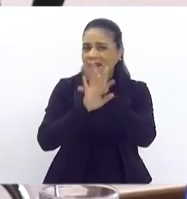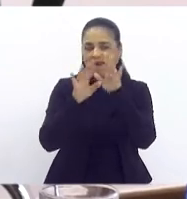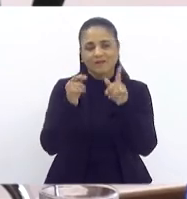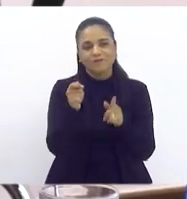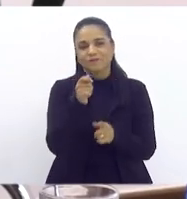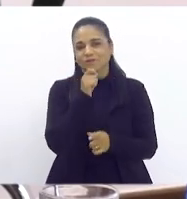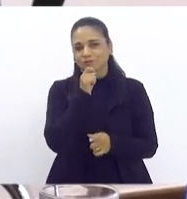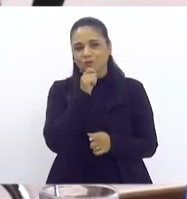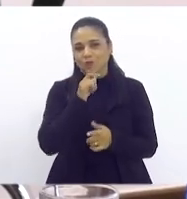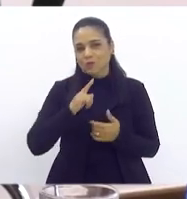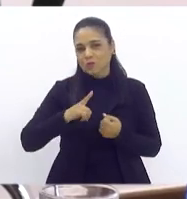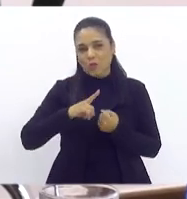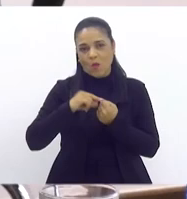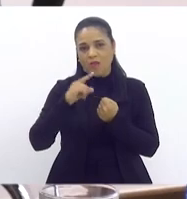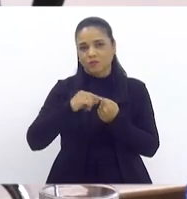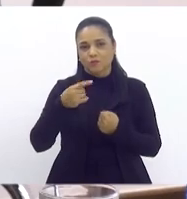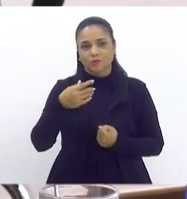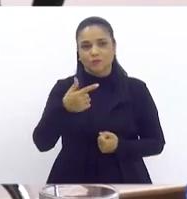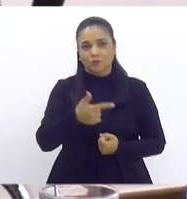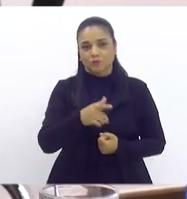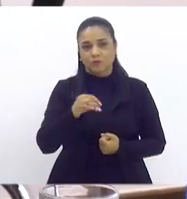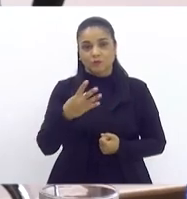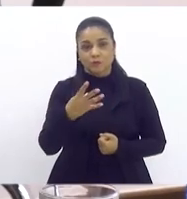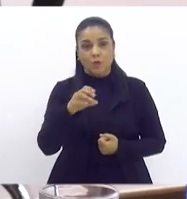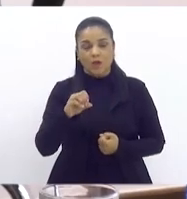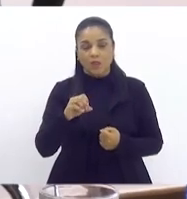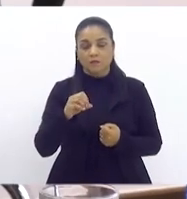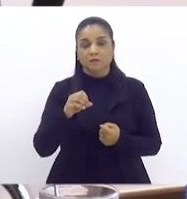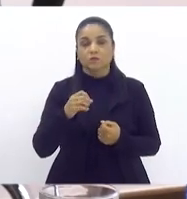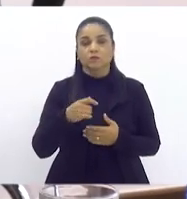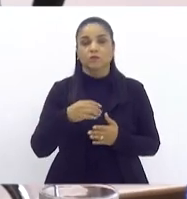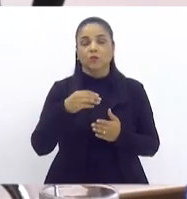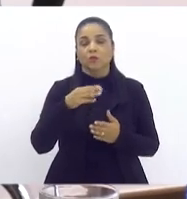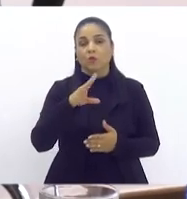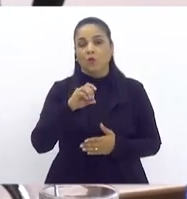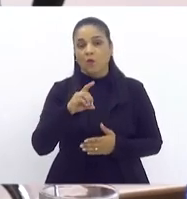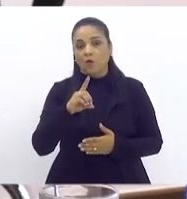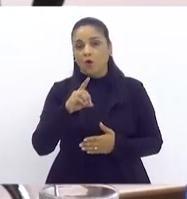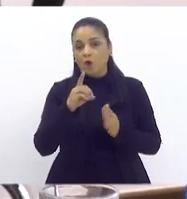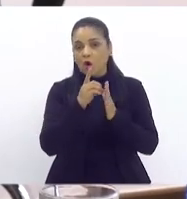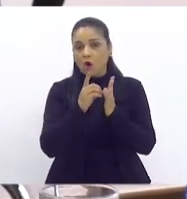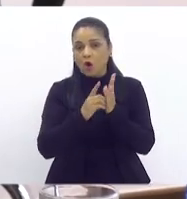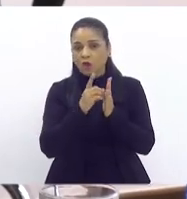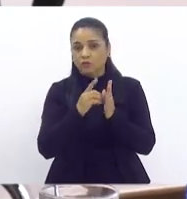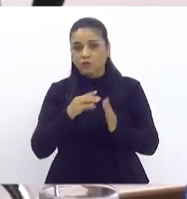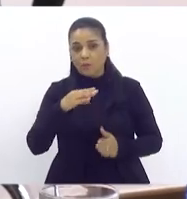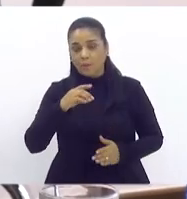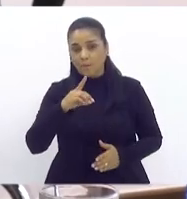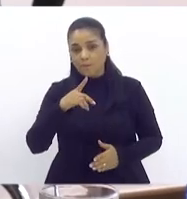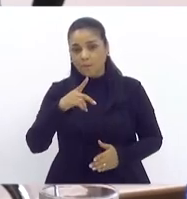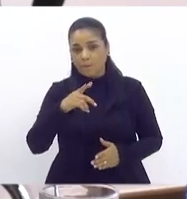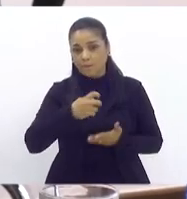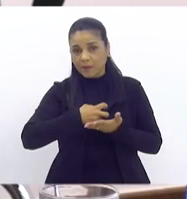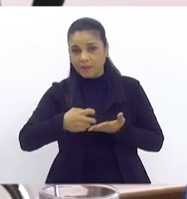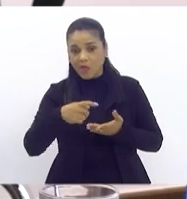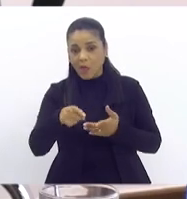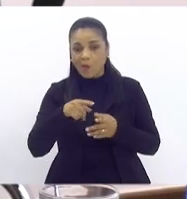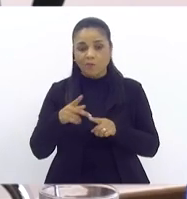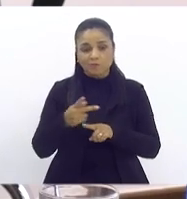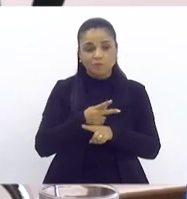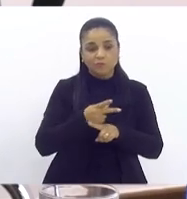né só o artigo 240 do Código de Processo Penal que vai lá dizer que pode fazer mandado de busca e